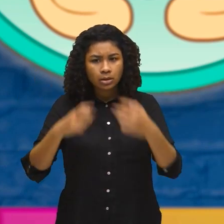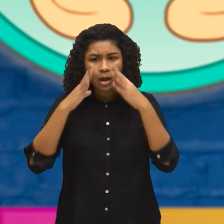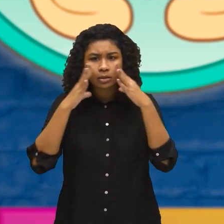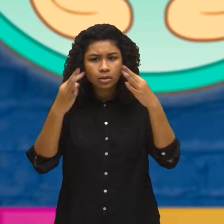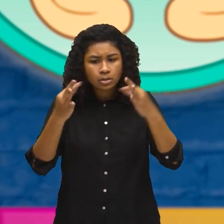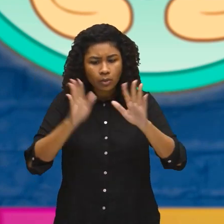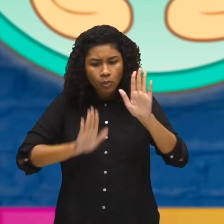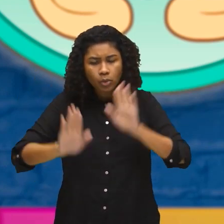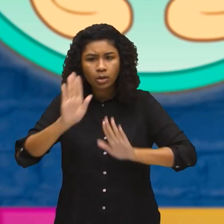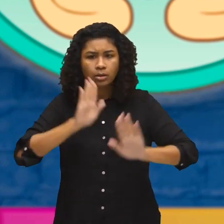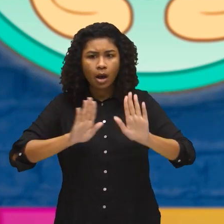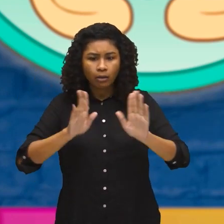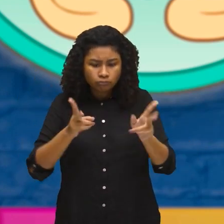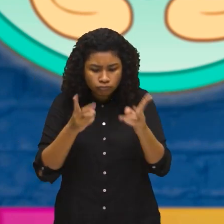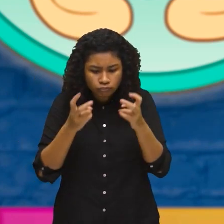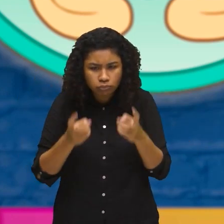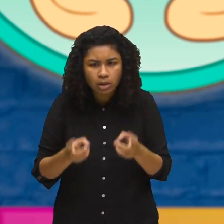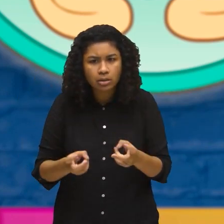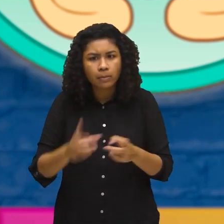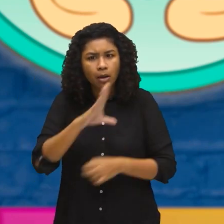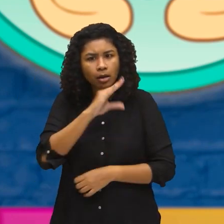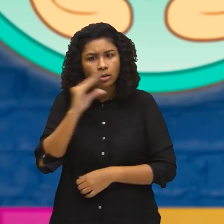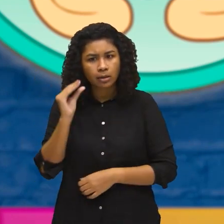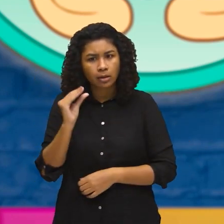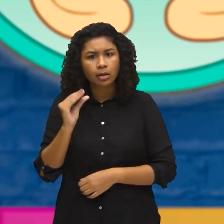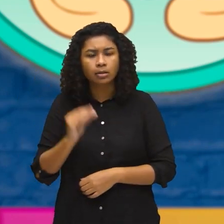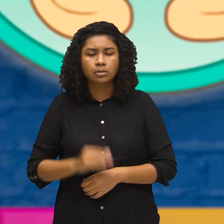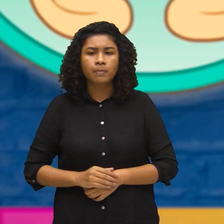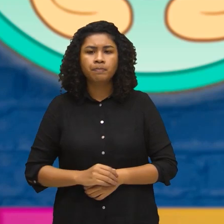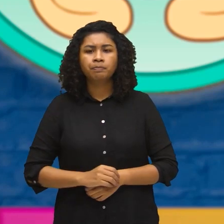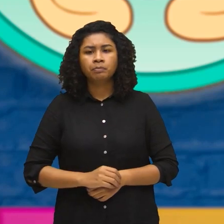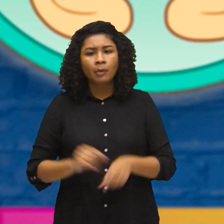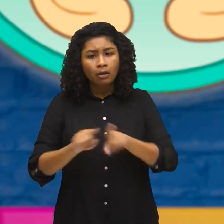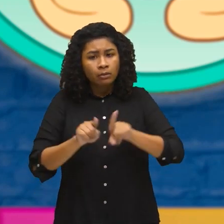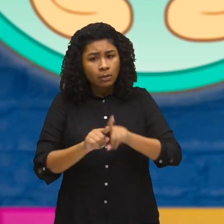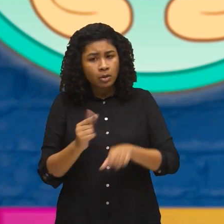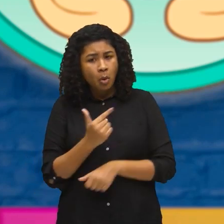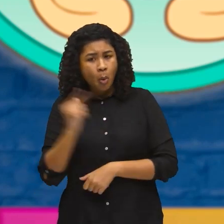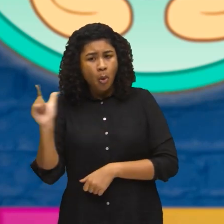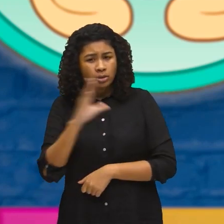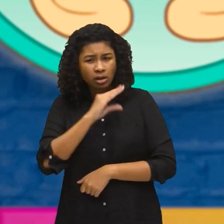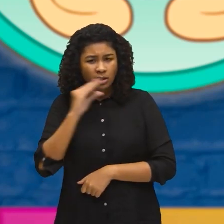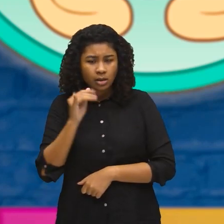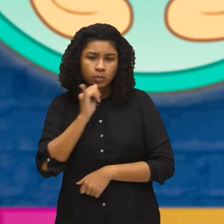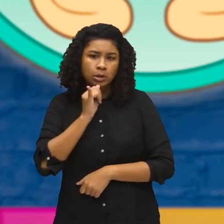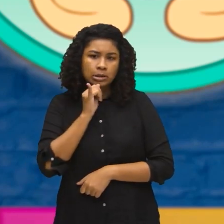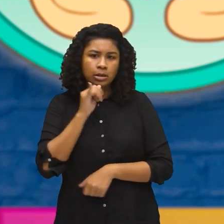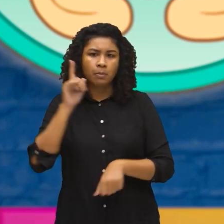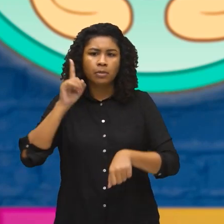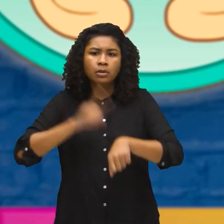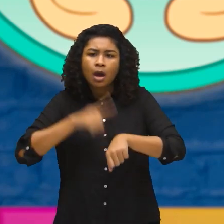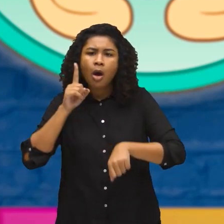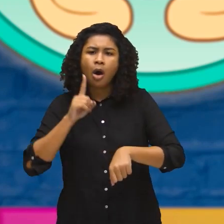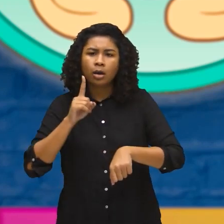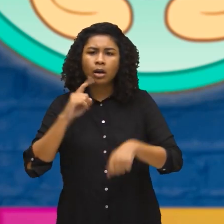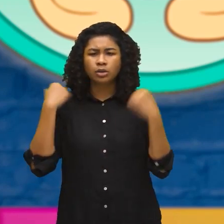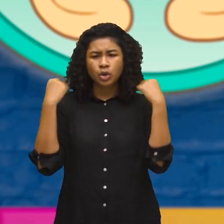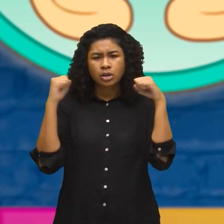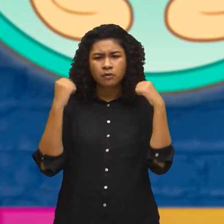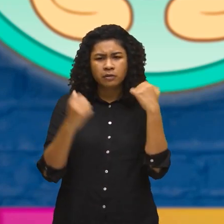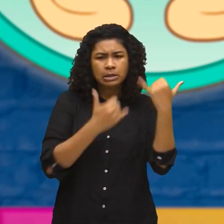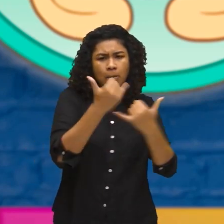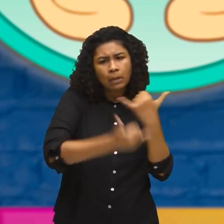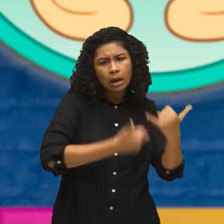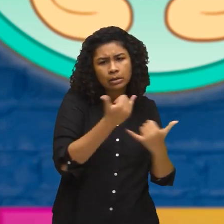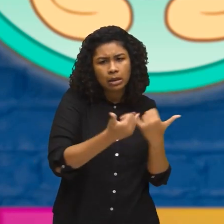crianças que ela nunca é escolhida nas brincadeiras, é aquela que fica excluída. Você vai ficar aqui. Ninguém